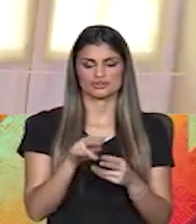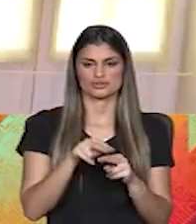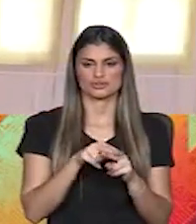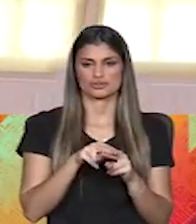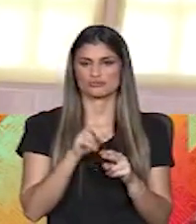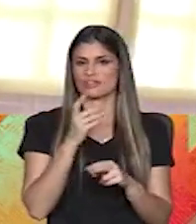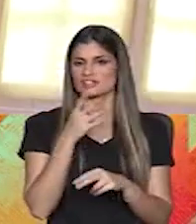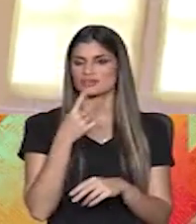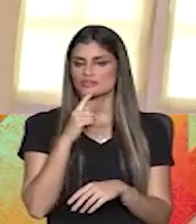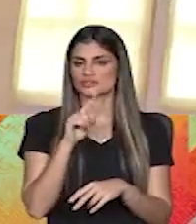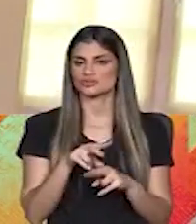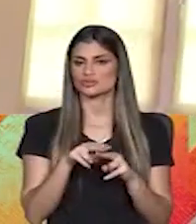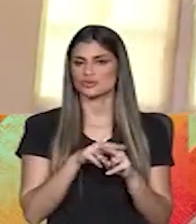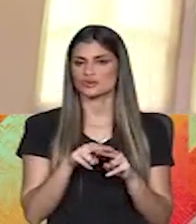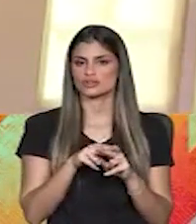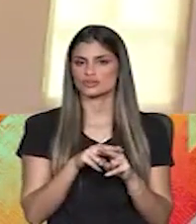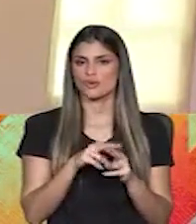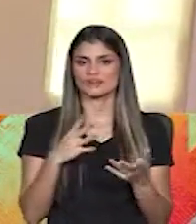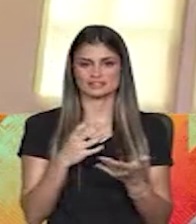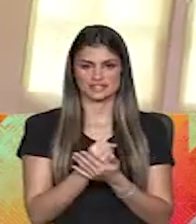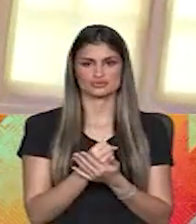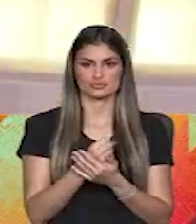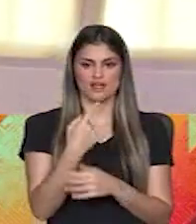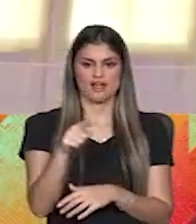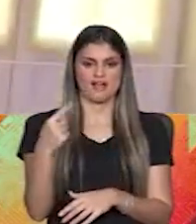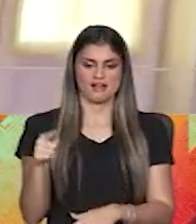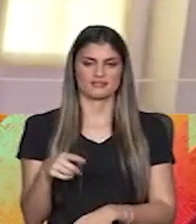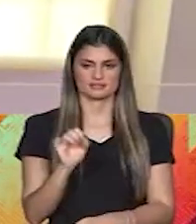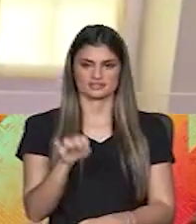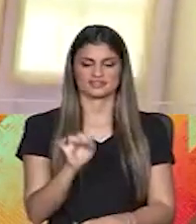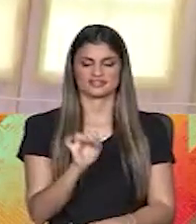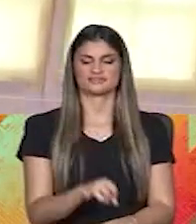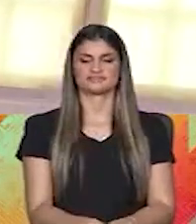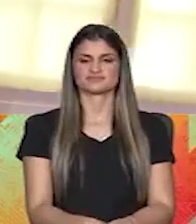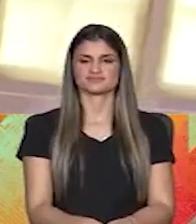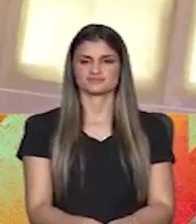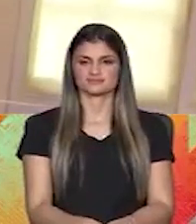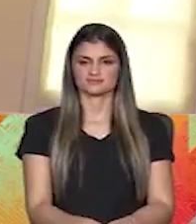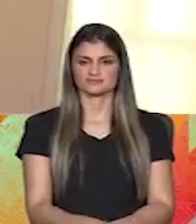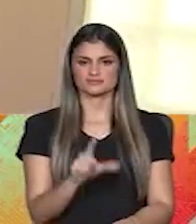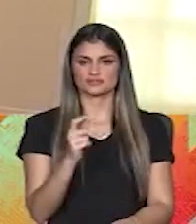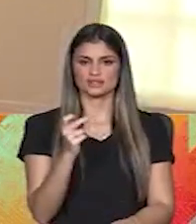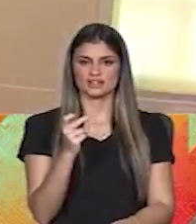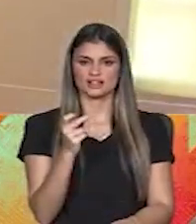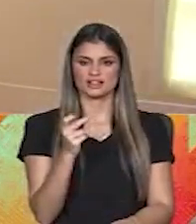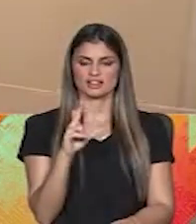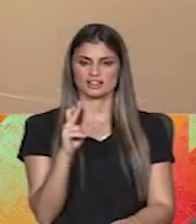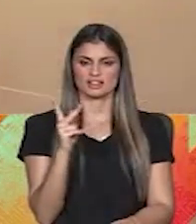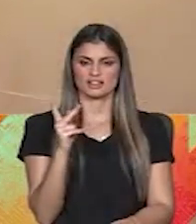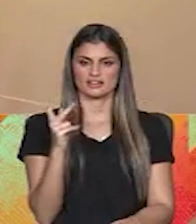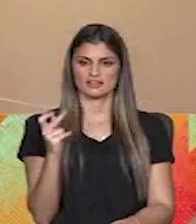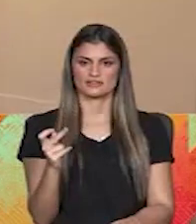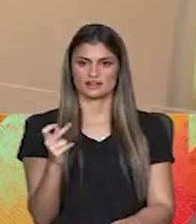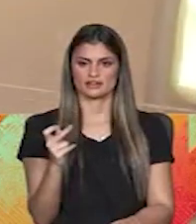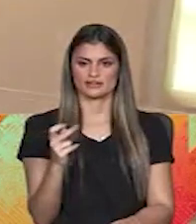é para repetir chocolates com insetos têm certo portanto isto tem uma larva que é uma larva muito usada